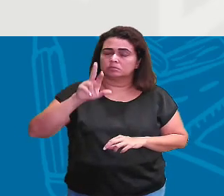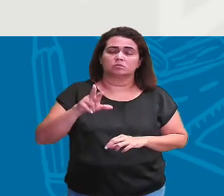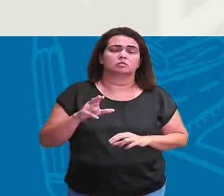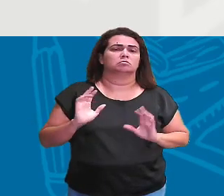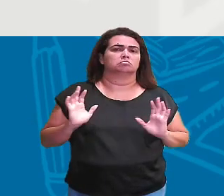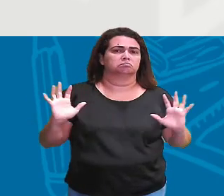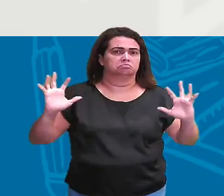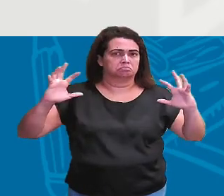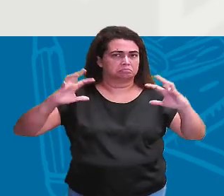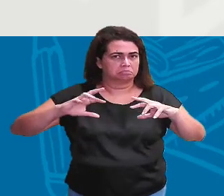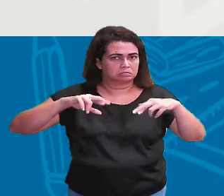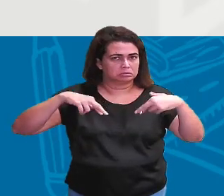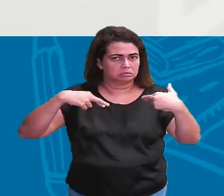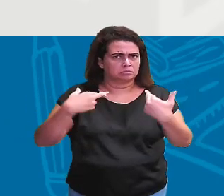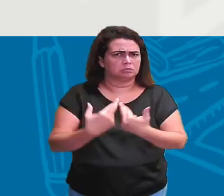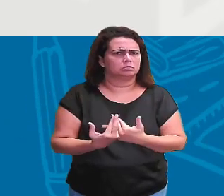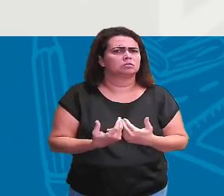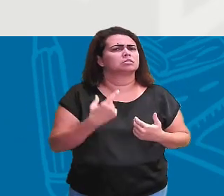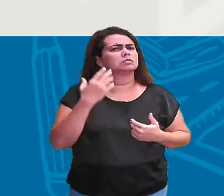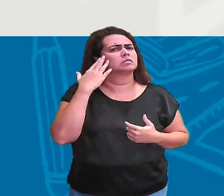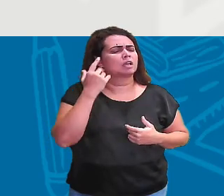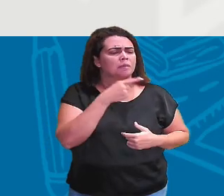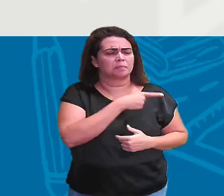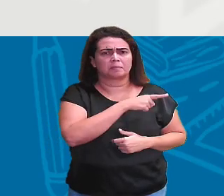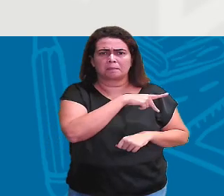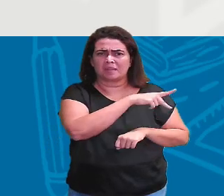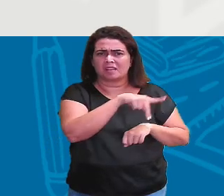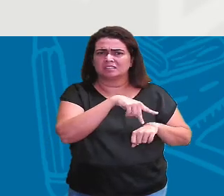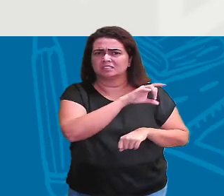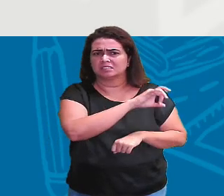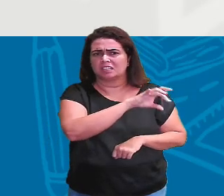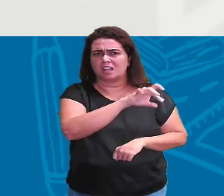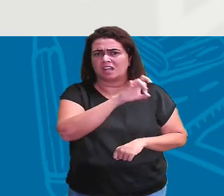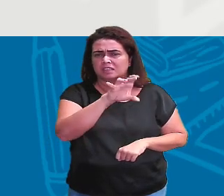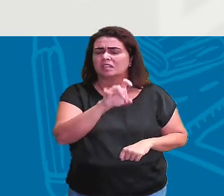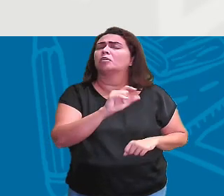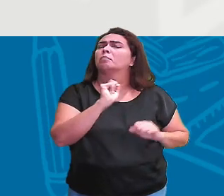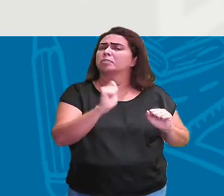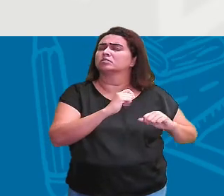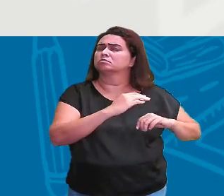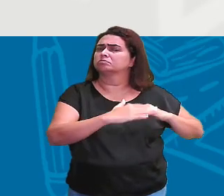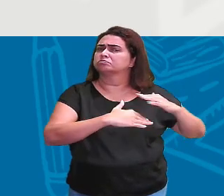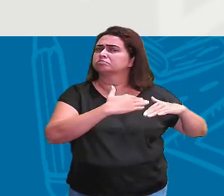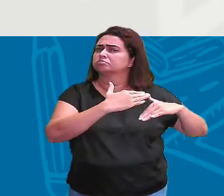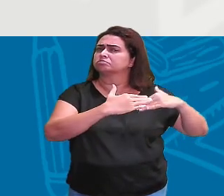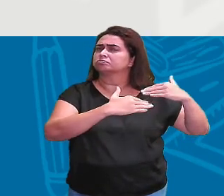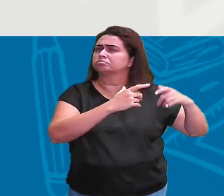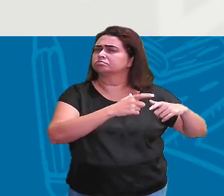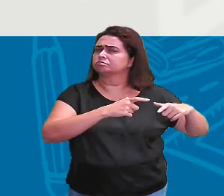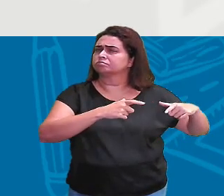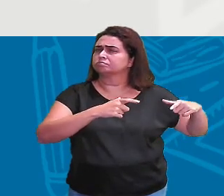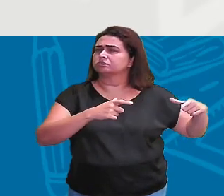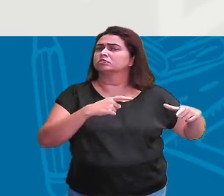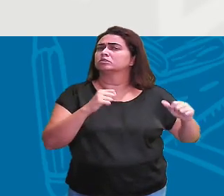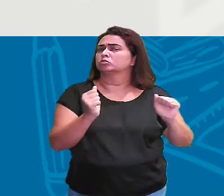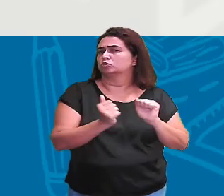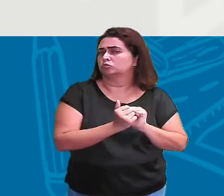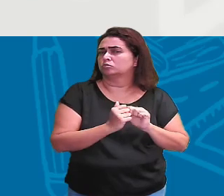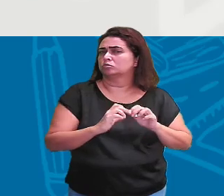o potencial que elas tinham e que elas podiam ganhar e evoluir mais, progredir mais, né, se trabalhassem